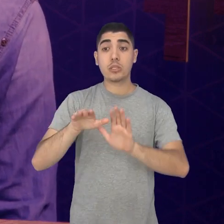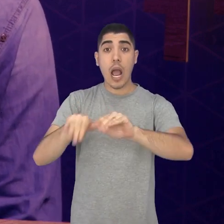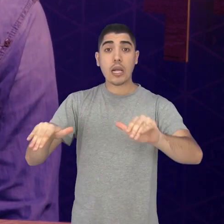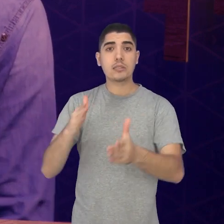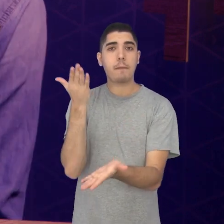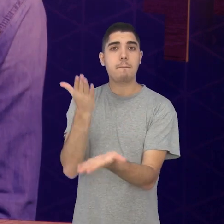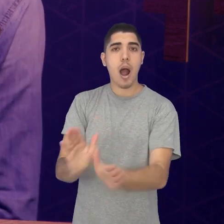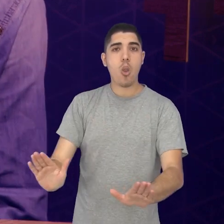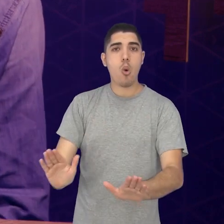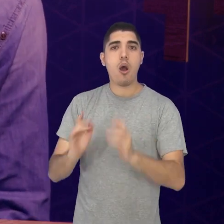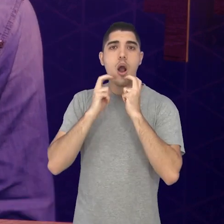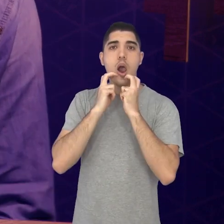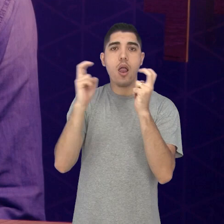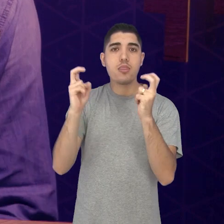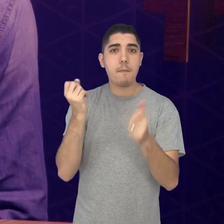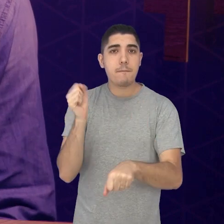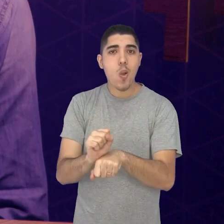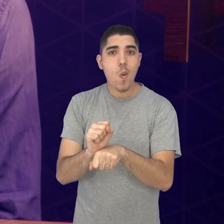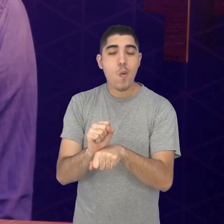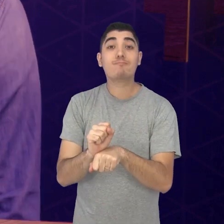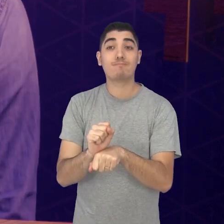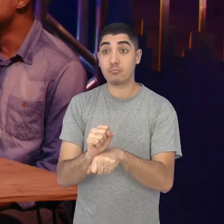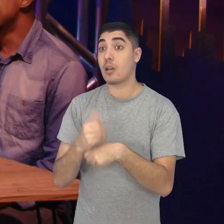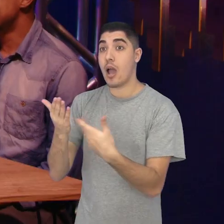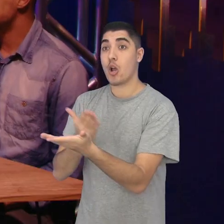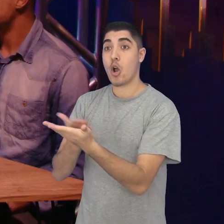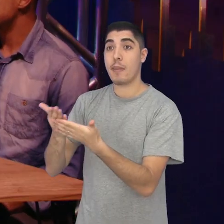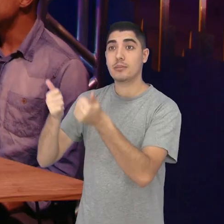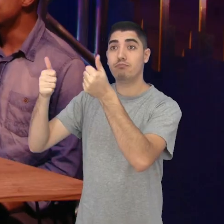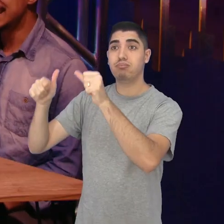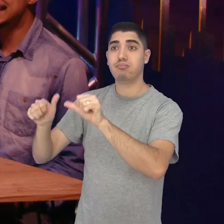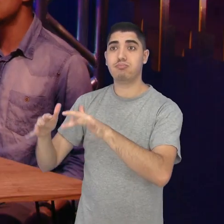param, as crianças param de gritar. Uma hora o grito acaba. Exato, e daí temos